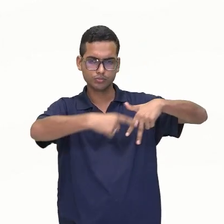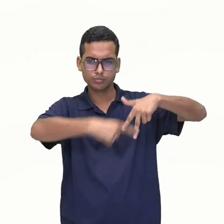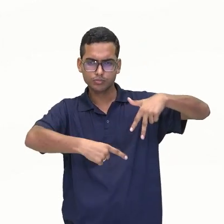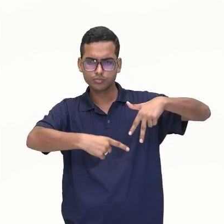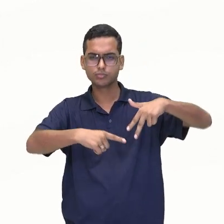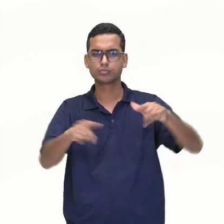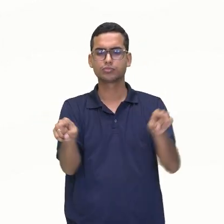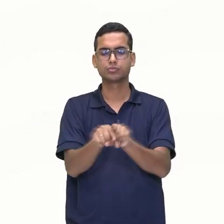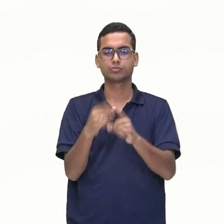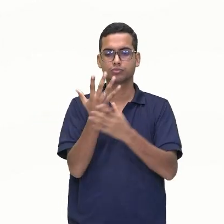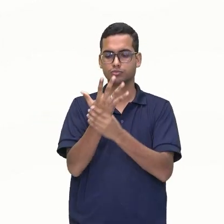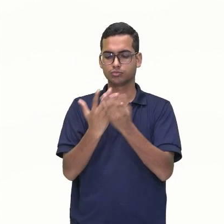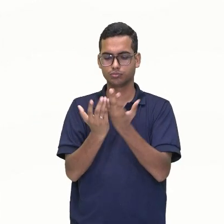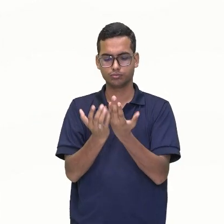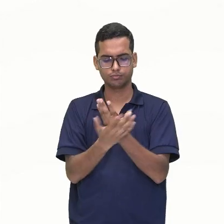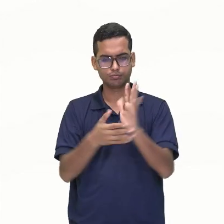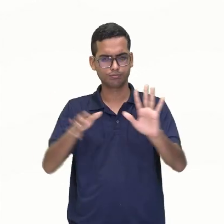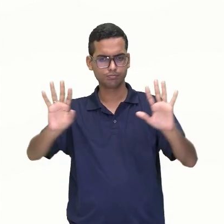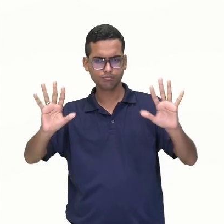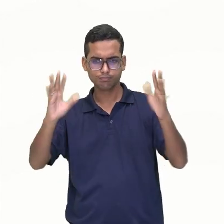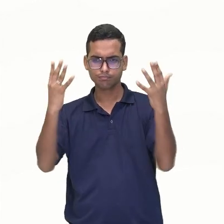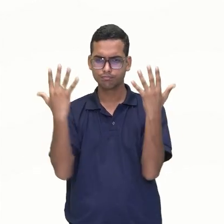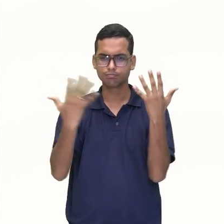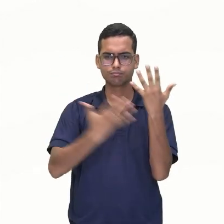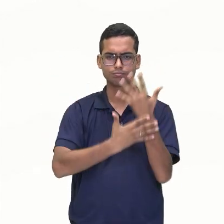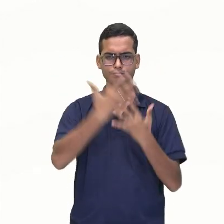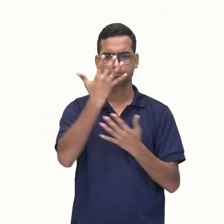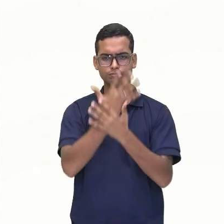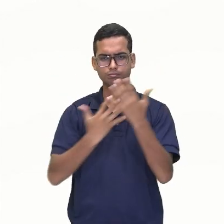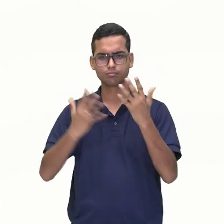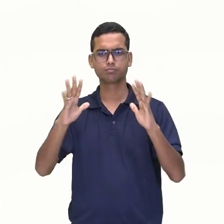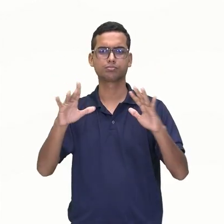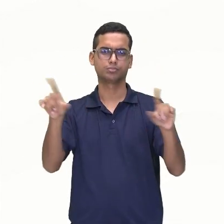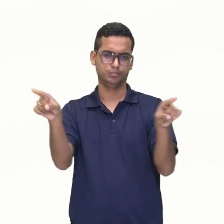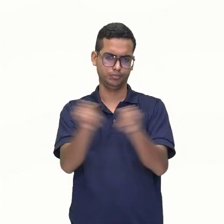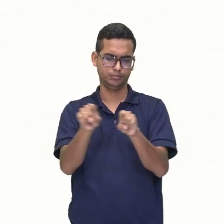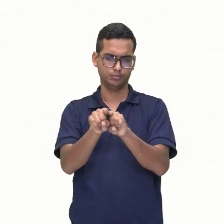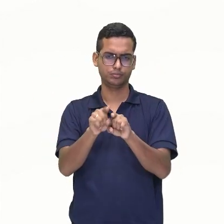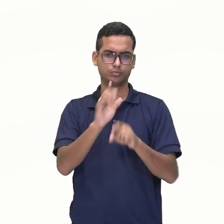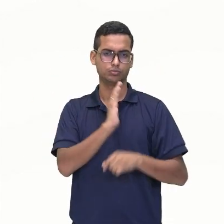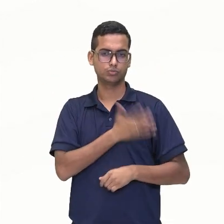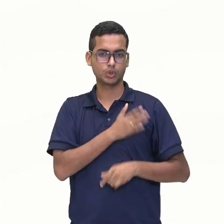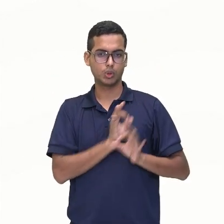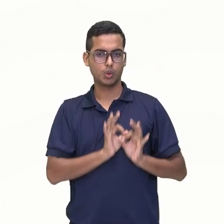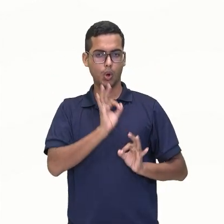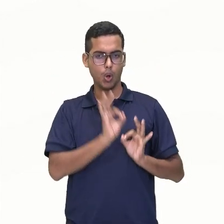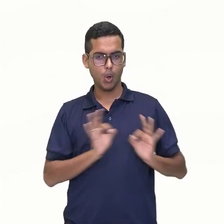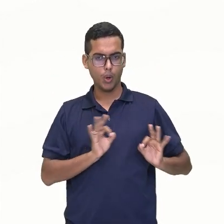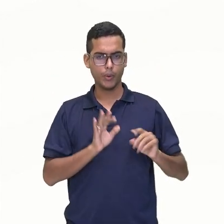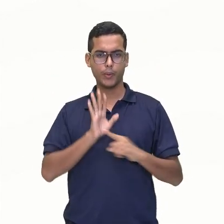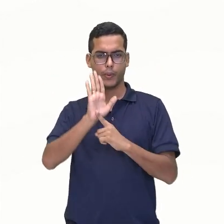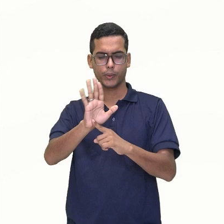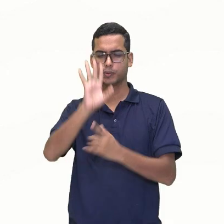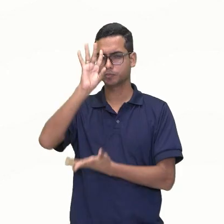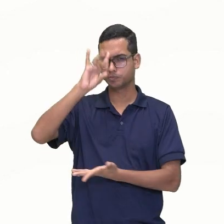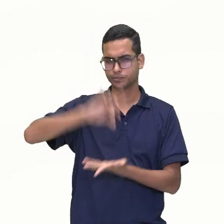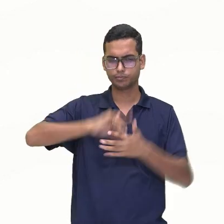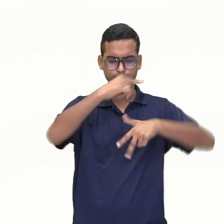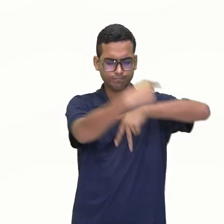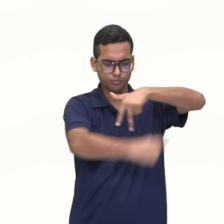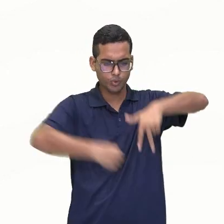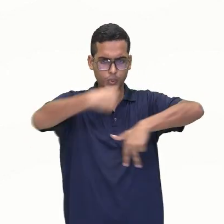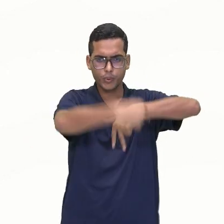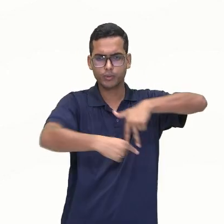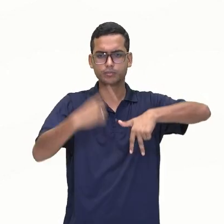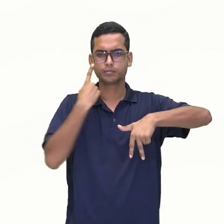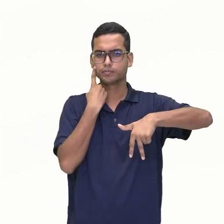a mão, que existem estudos que mostram até o tamanho do coração. E aqui a gente vai chamar